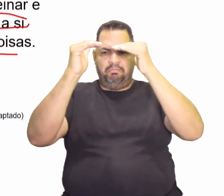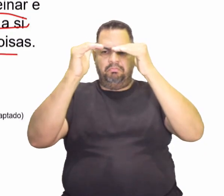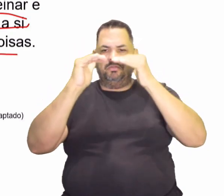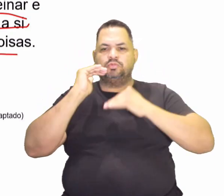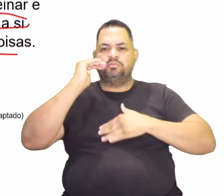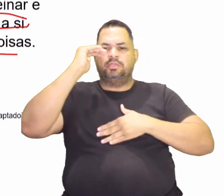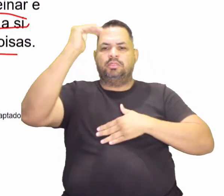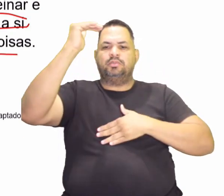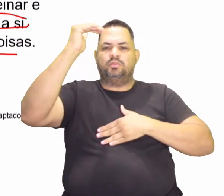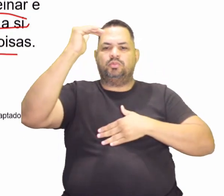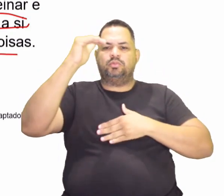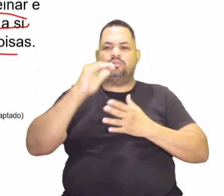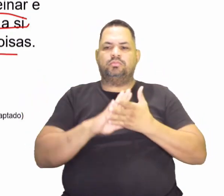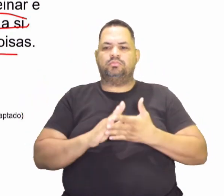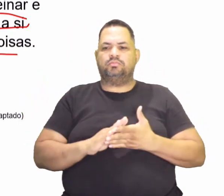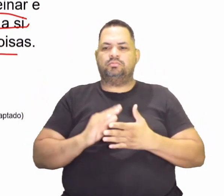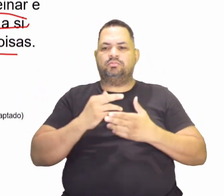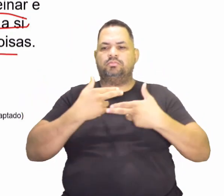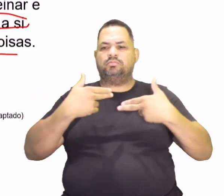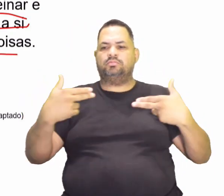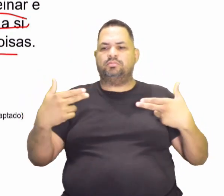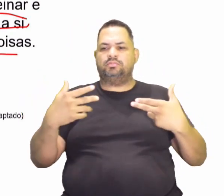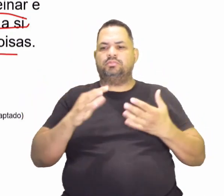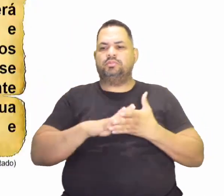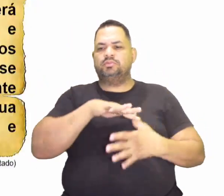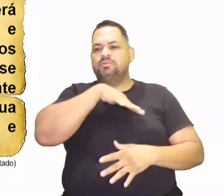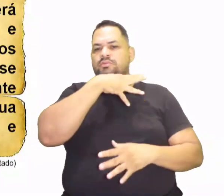e todas as coisas.